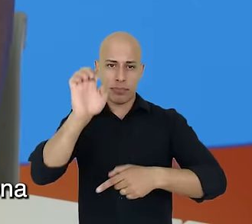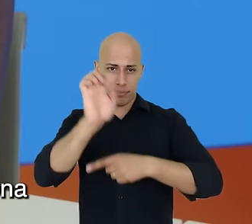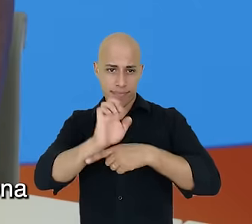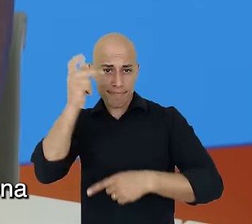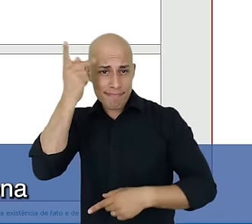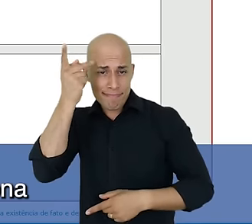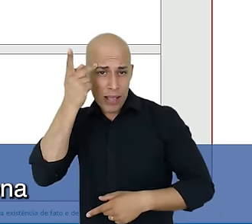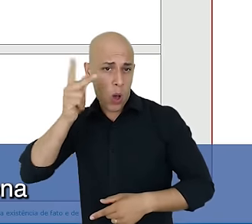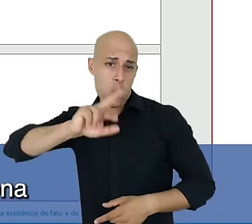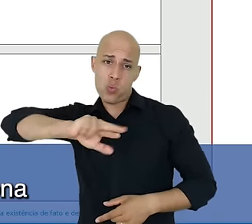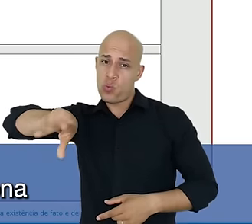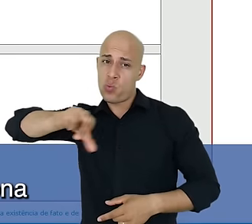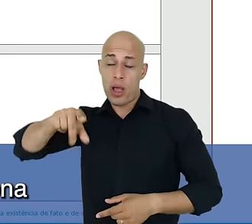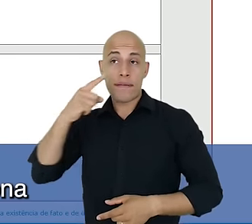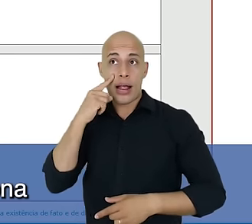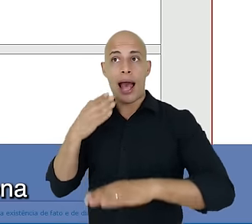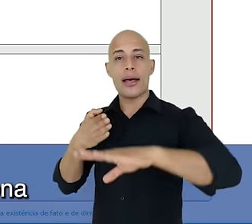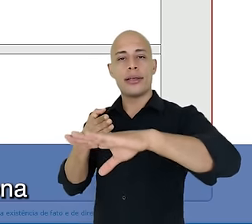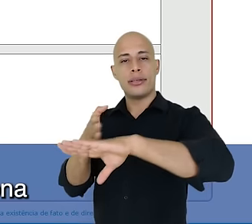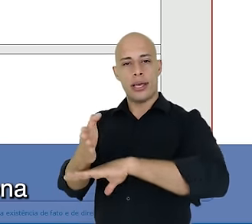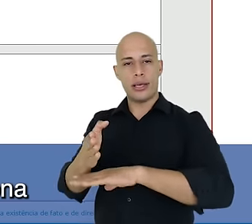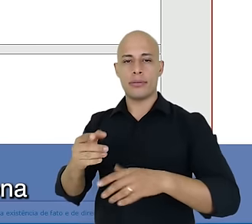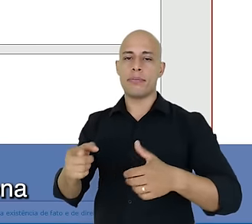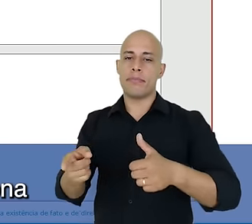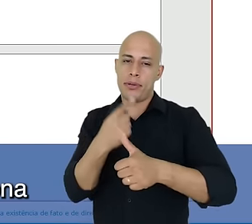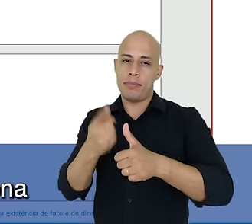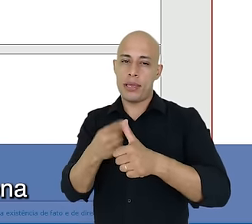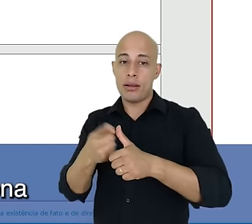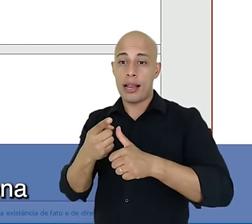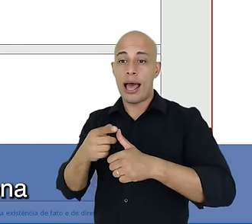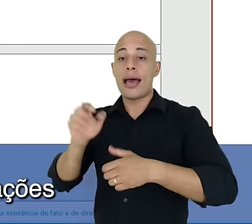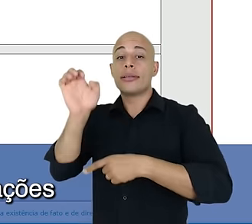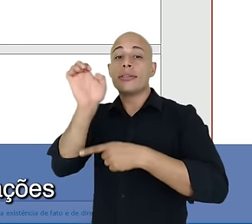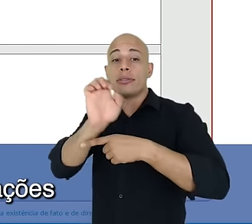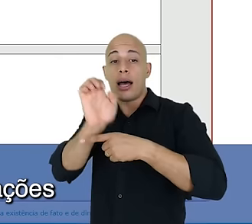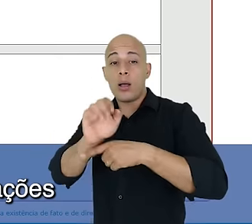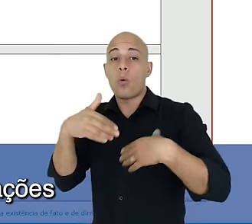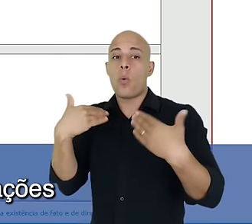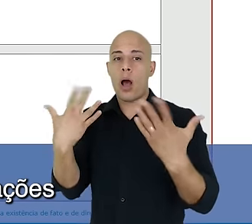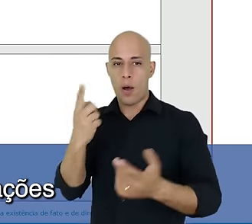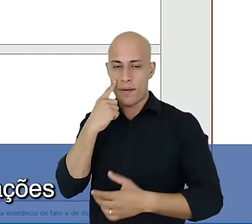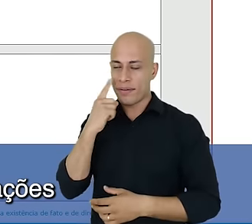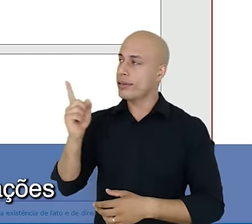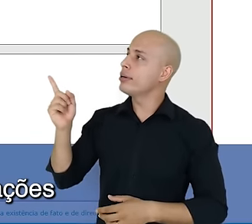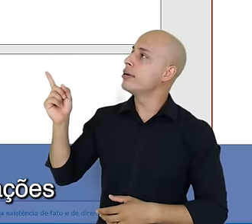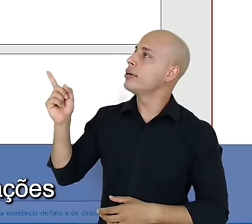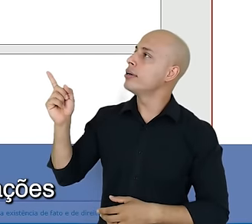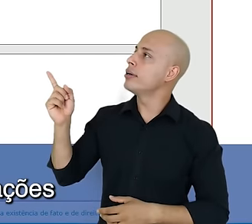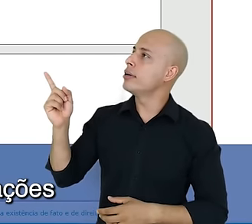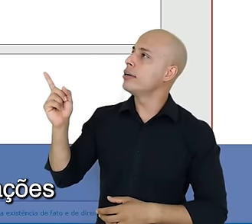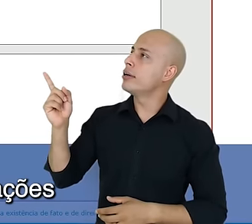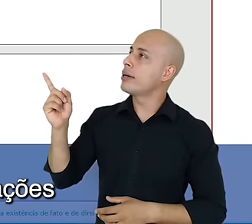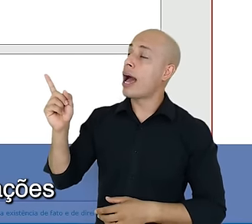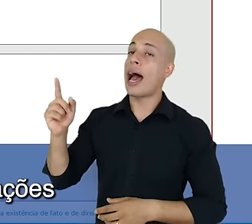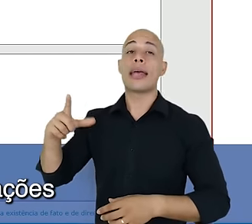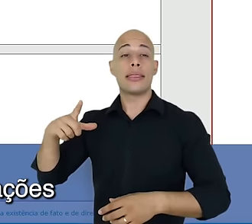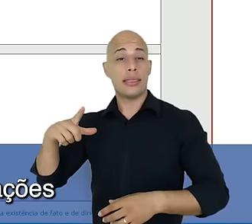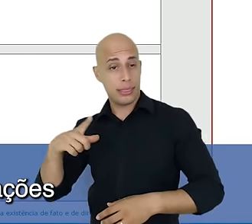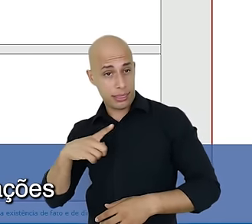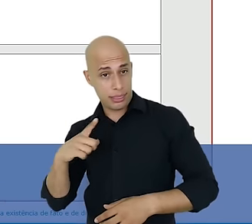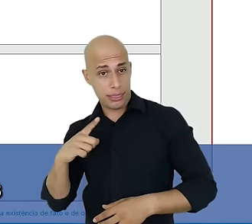e aí a gente acessa ao estado no caso aqui o cadesp ele redireciona muito bem feito e a gente consegue observar as